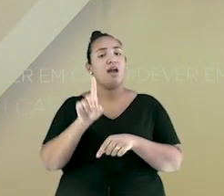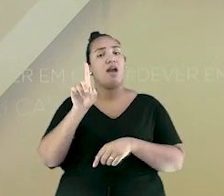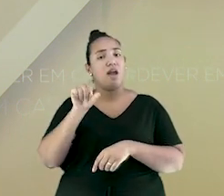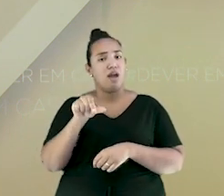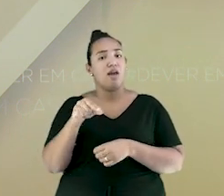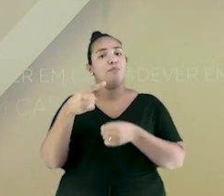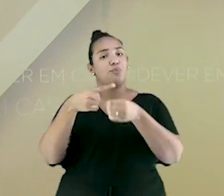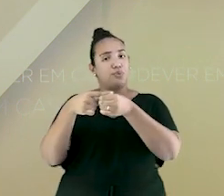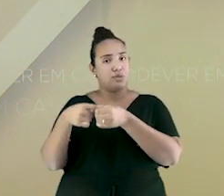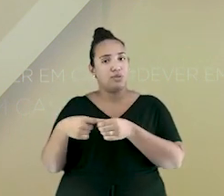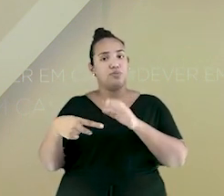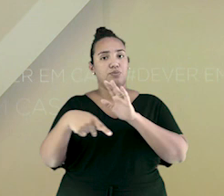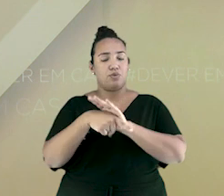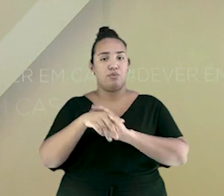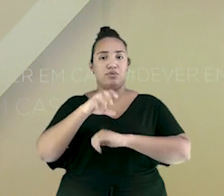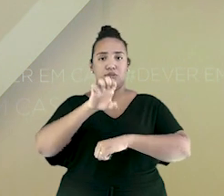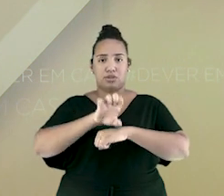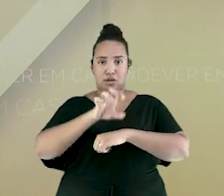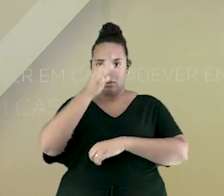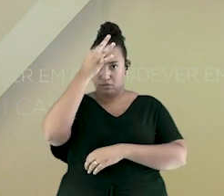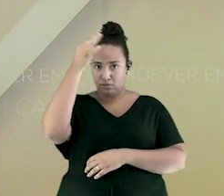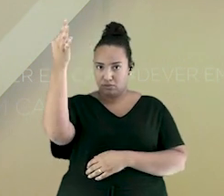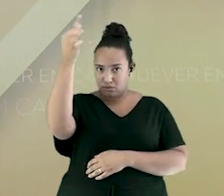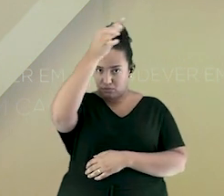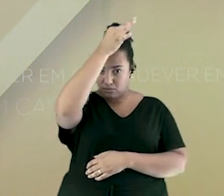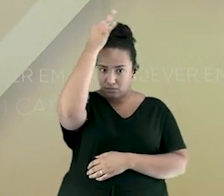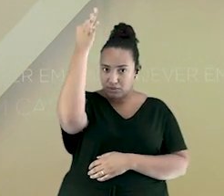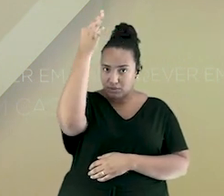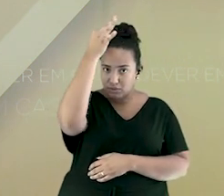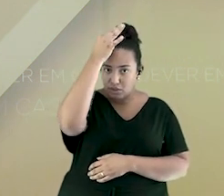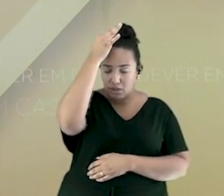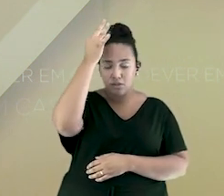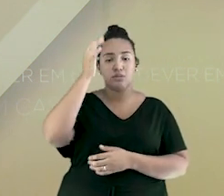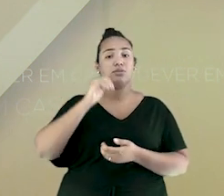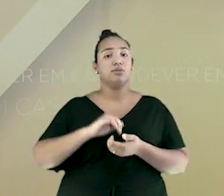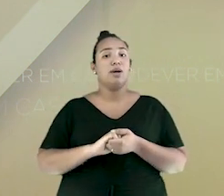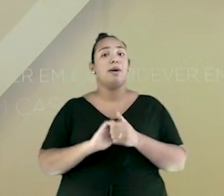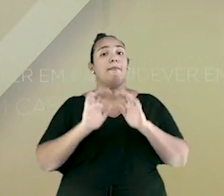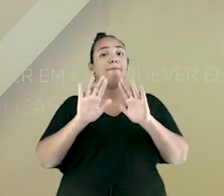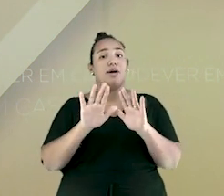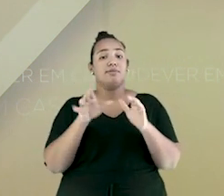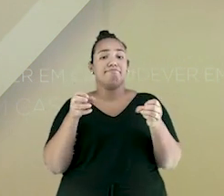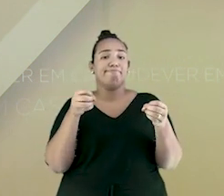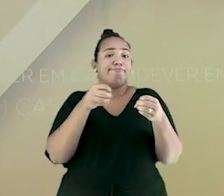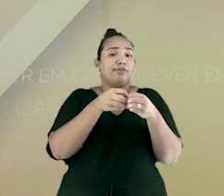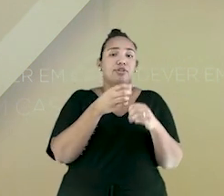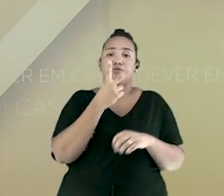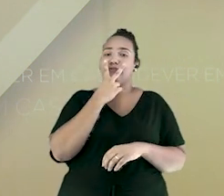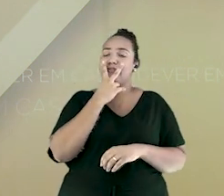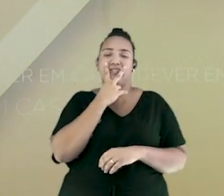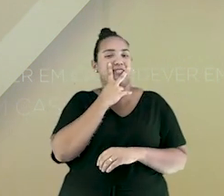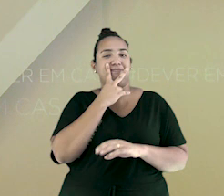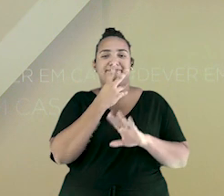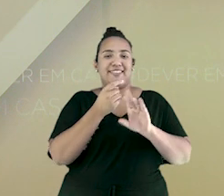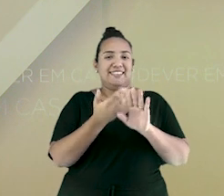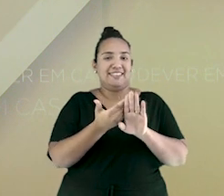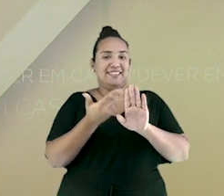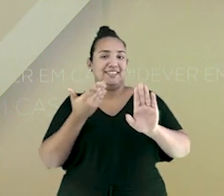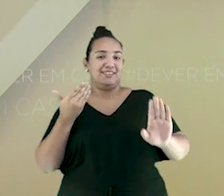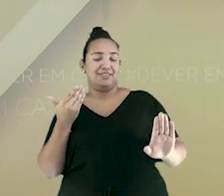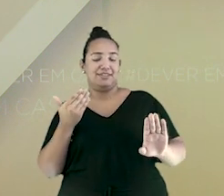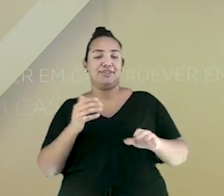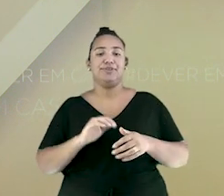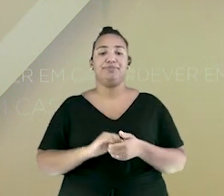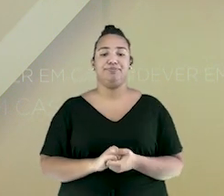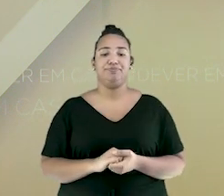são outros 2 municípios do nosso estado, mas não fazem parte da região metropolitana da Grande Vitória.